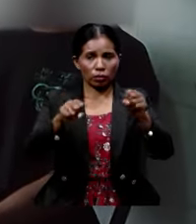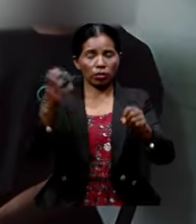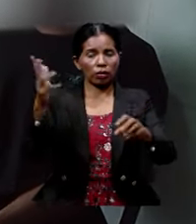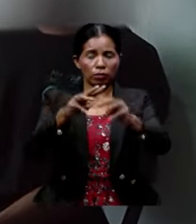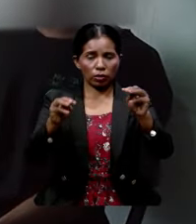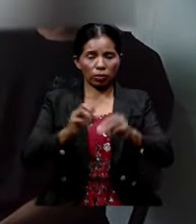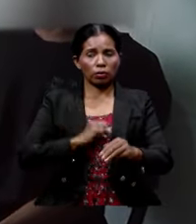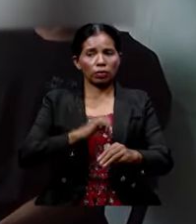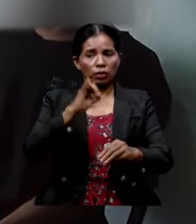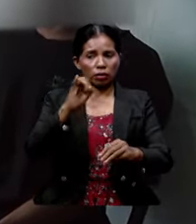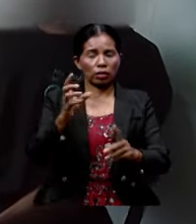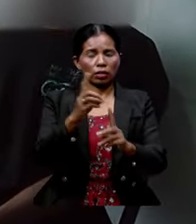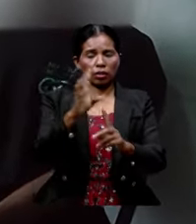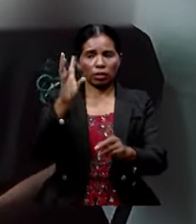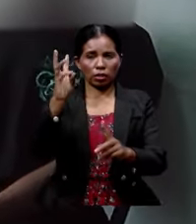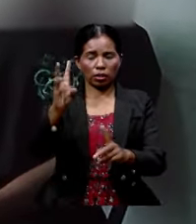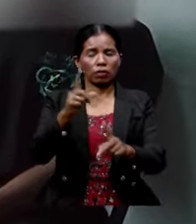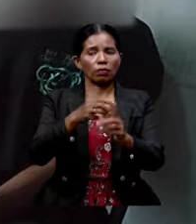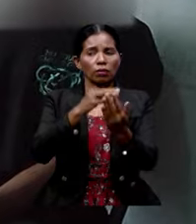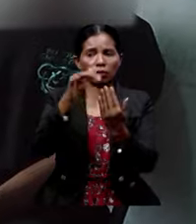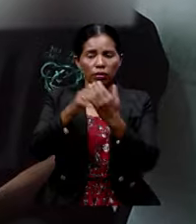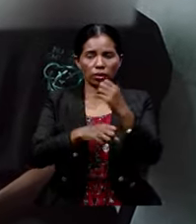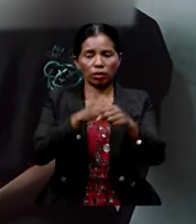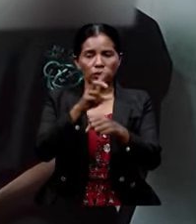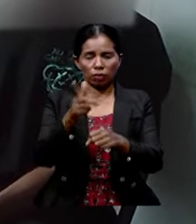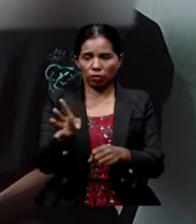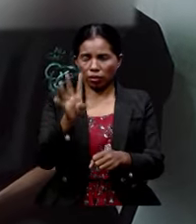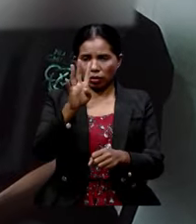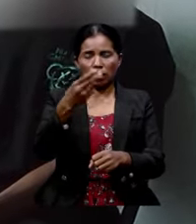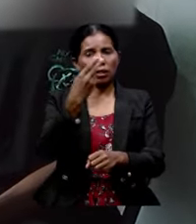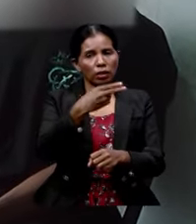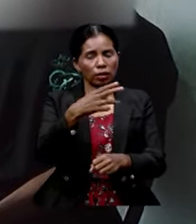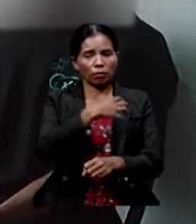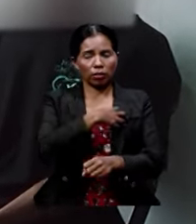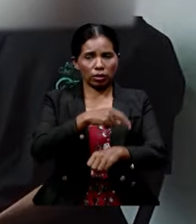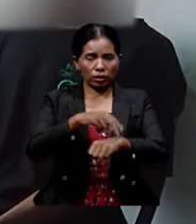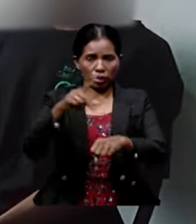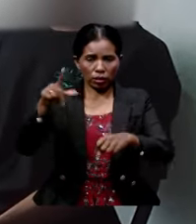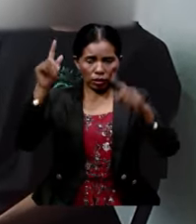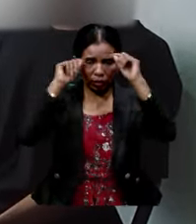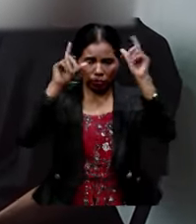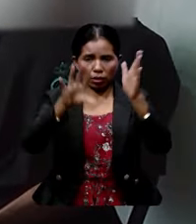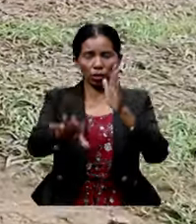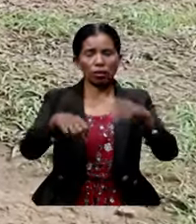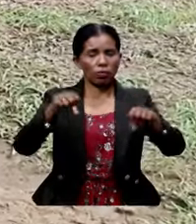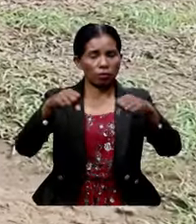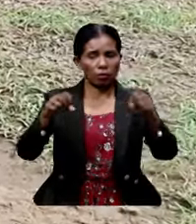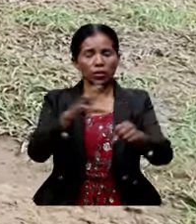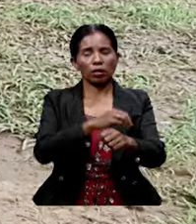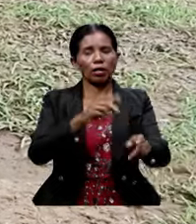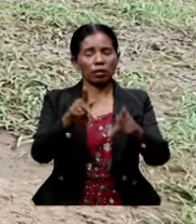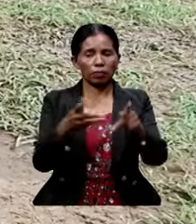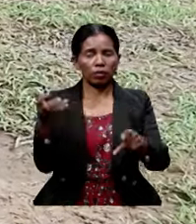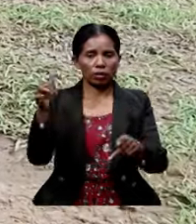a Loronen, Fulang Maio, tinha rio rua, rua Nulu Resinhat, no ia quinta, né, Polícia Nacional Timor-Leste, reta motor, no autor, Sira